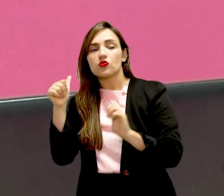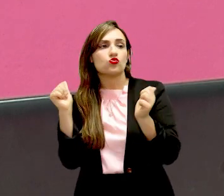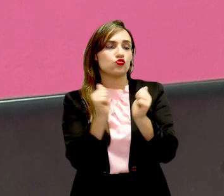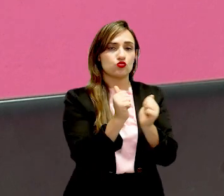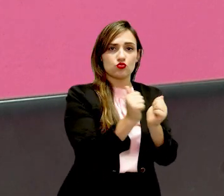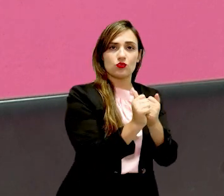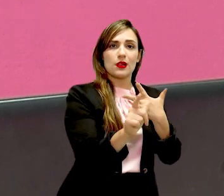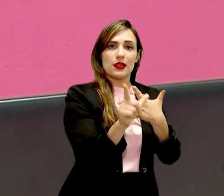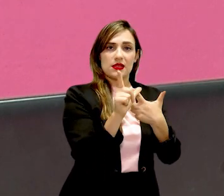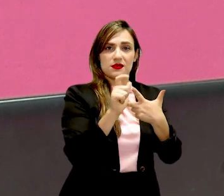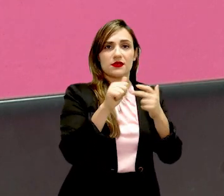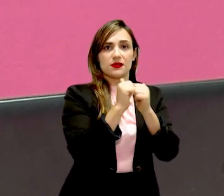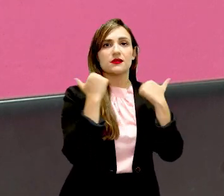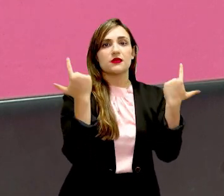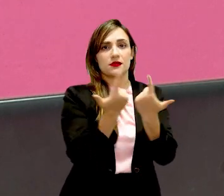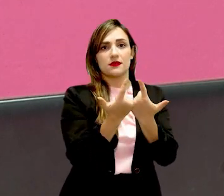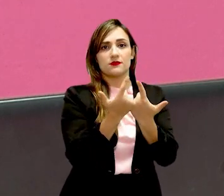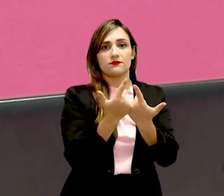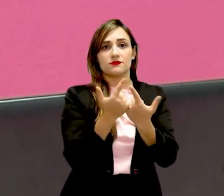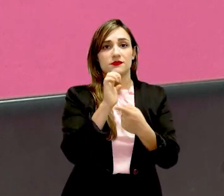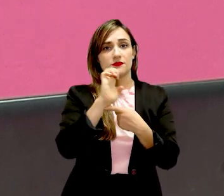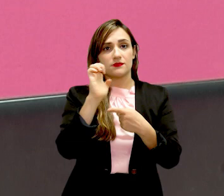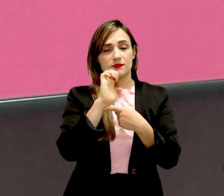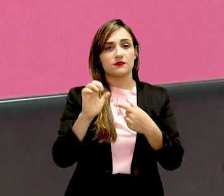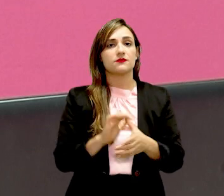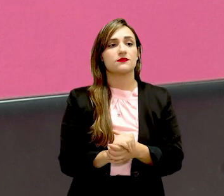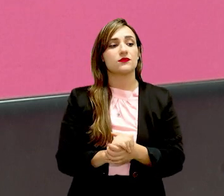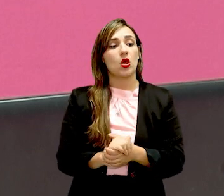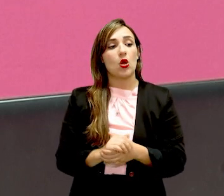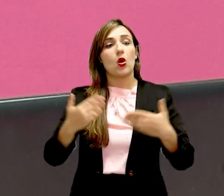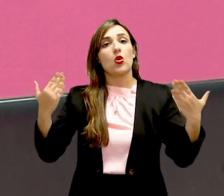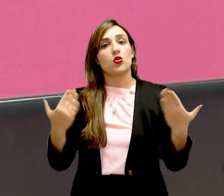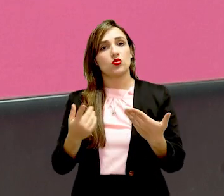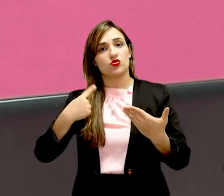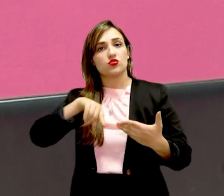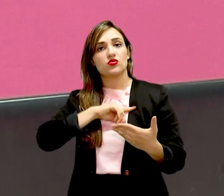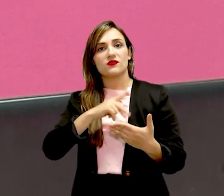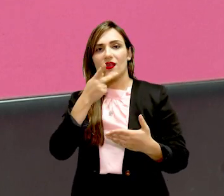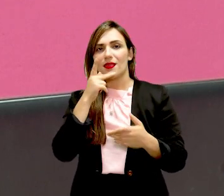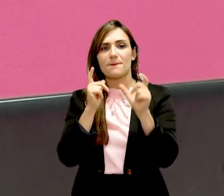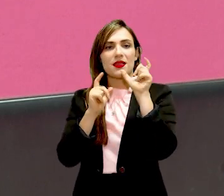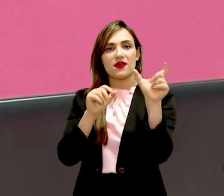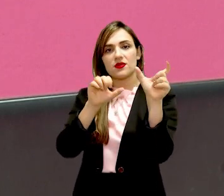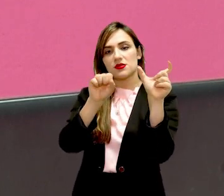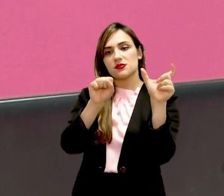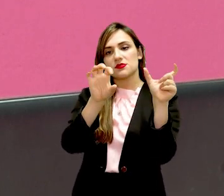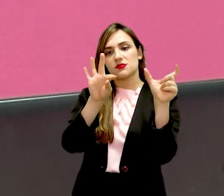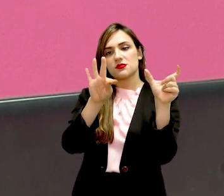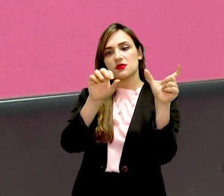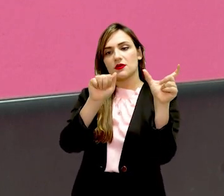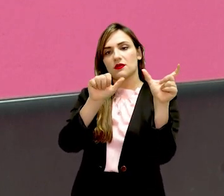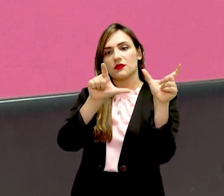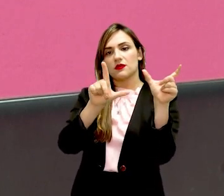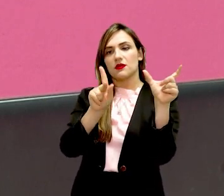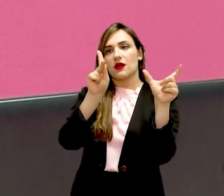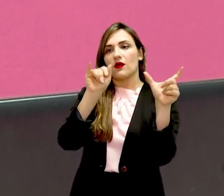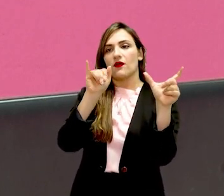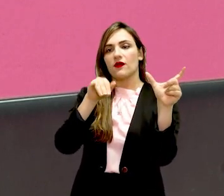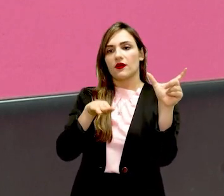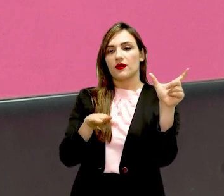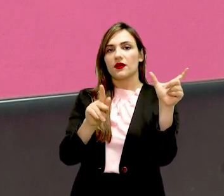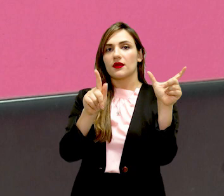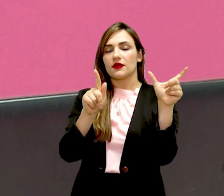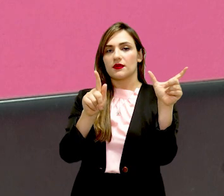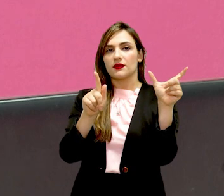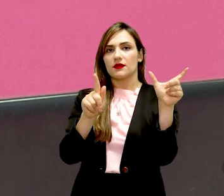em parceria com o Legislativo Estadual. E hoje nós vamos falar sobre stalking, prática de perseguição que nesse